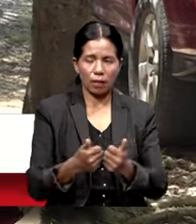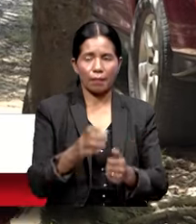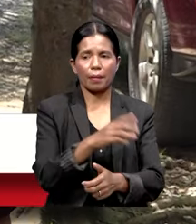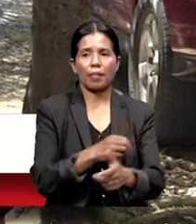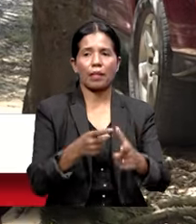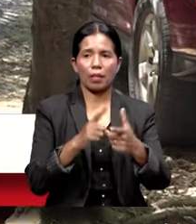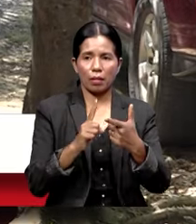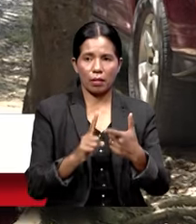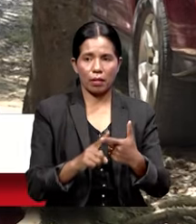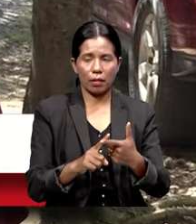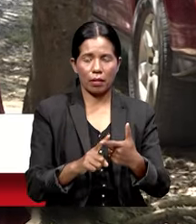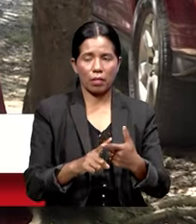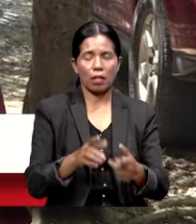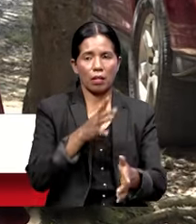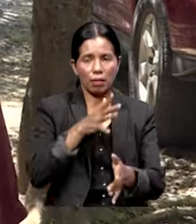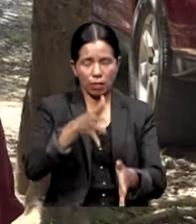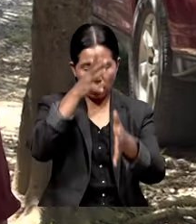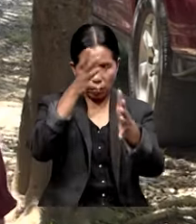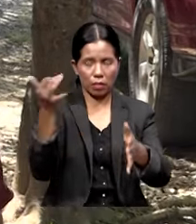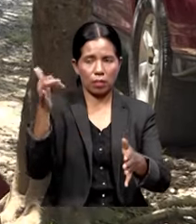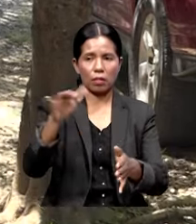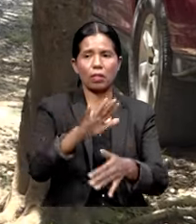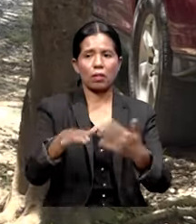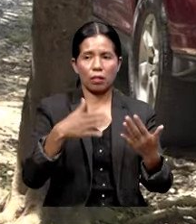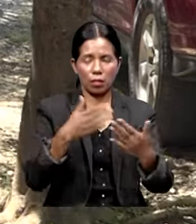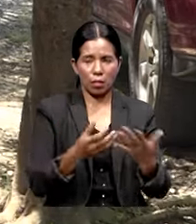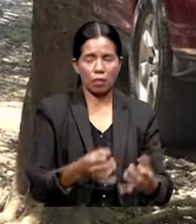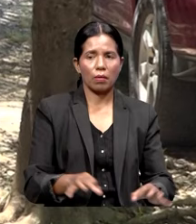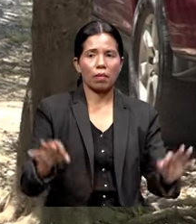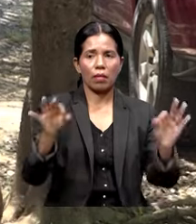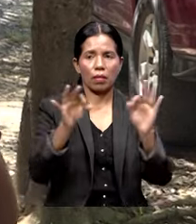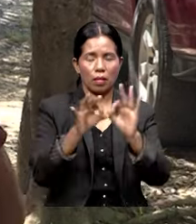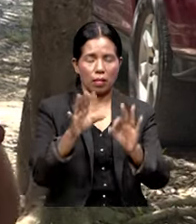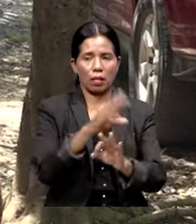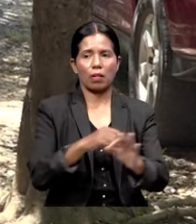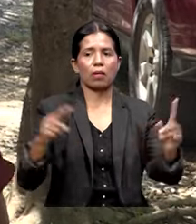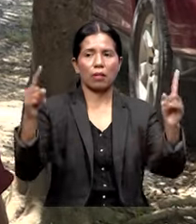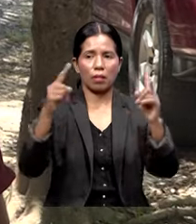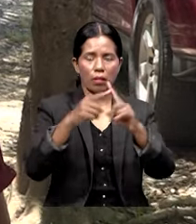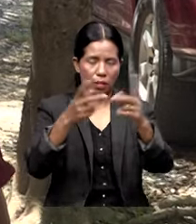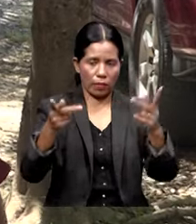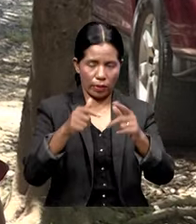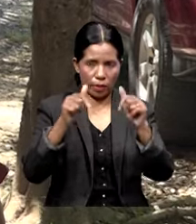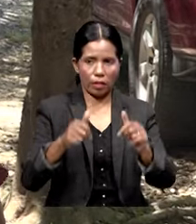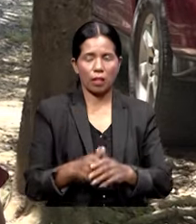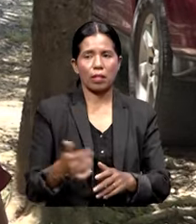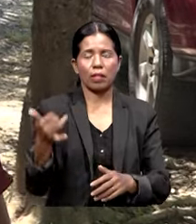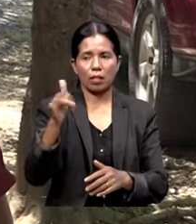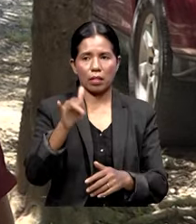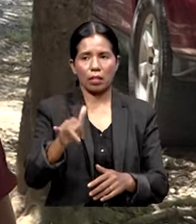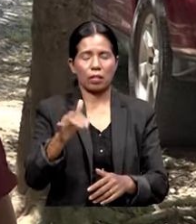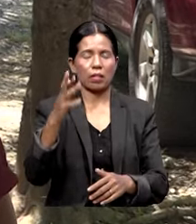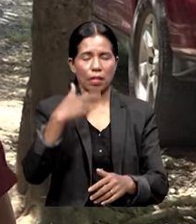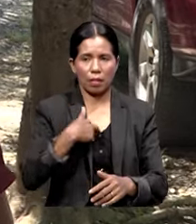be catua sira, homos sira be autor, sira be principal, autor principal vai a fatinga, né? Sira